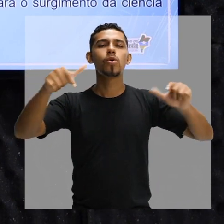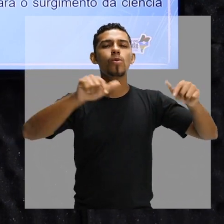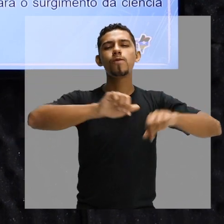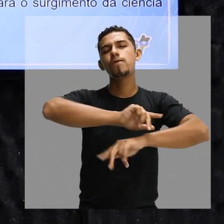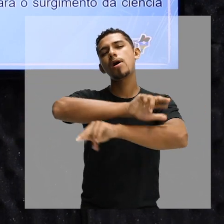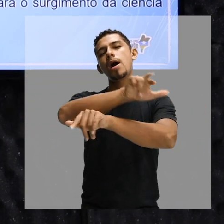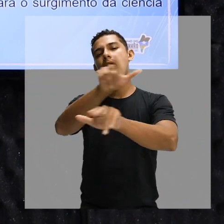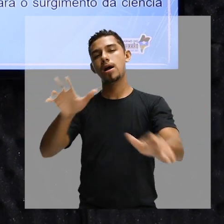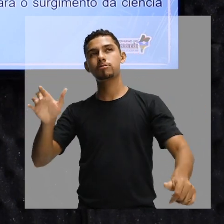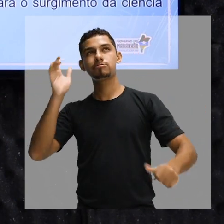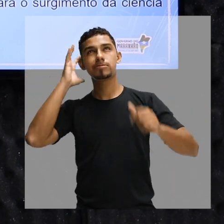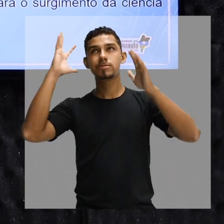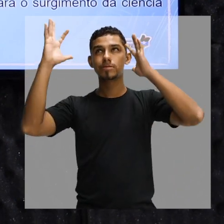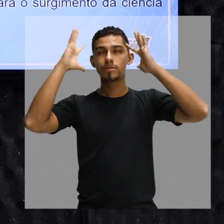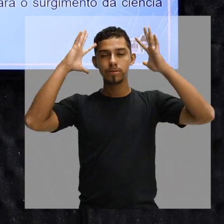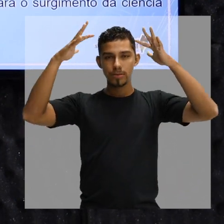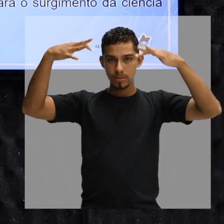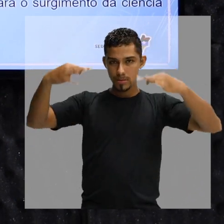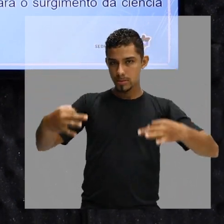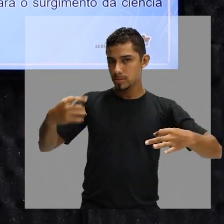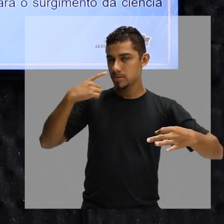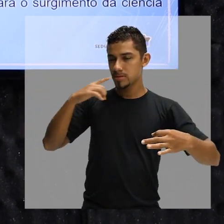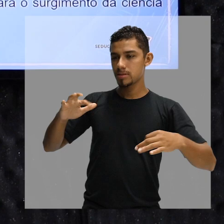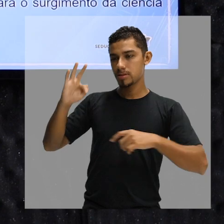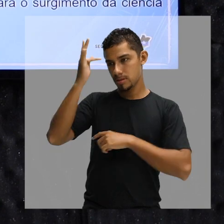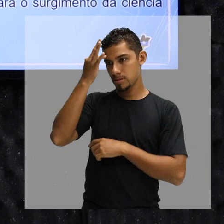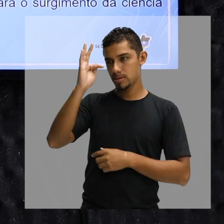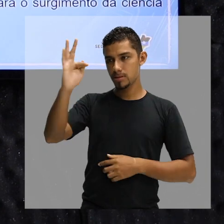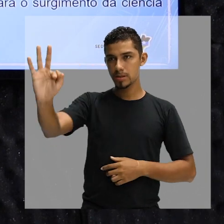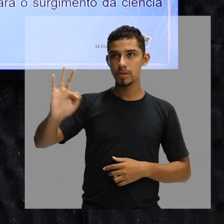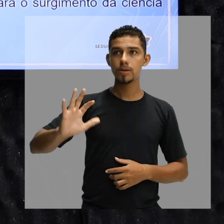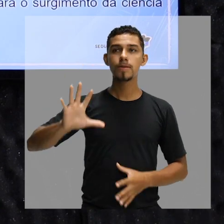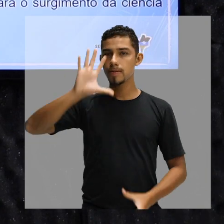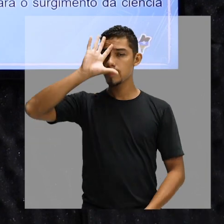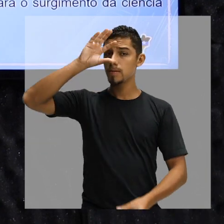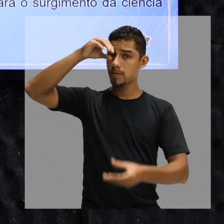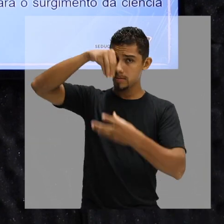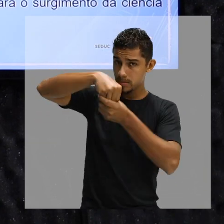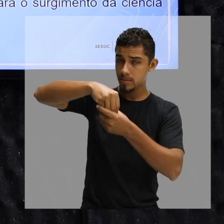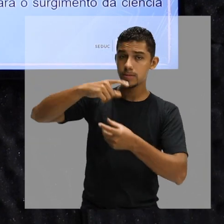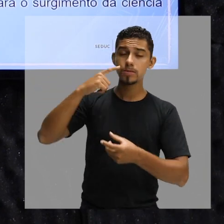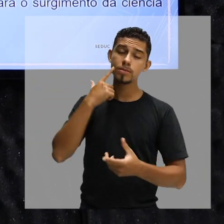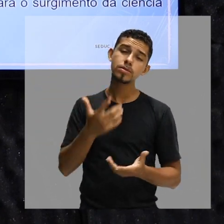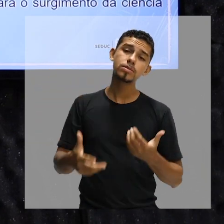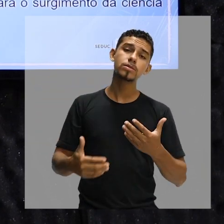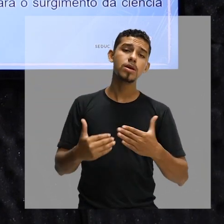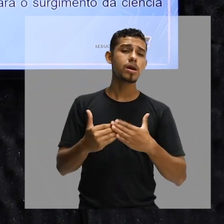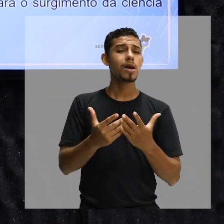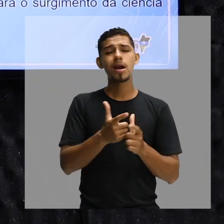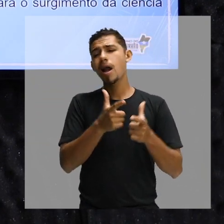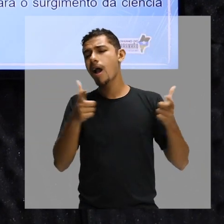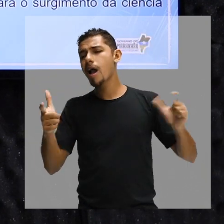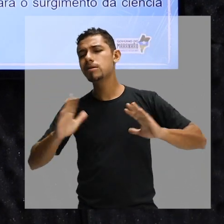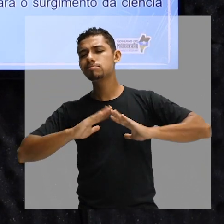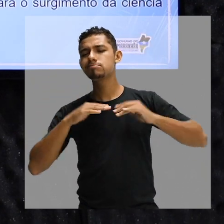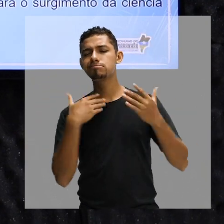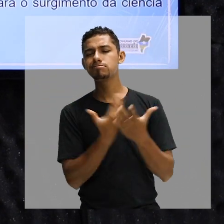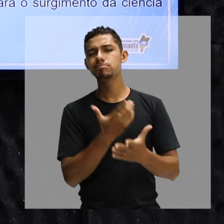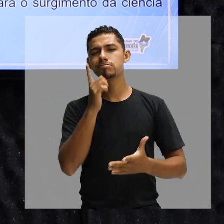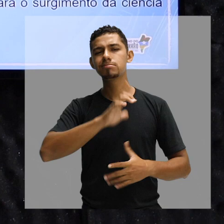para várias concepções, na verdade, de filosofia, que vão introduzir as grandes escolas da filosofia